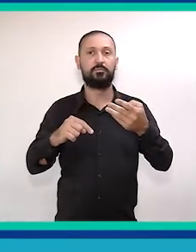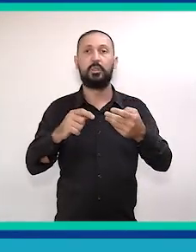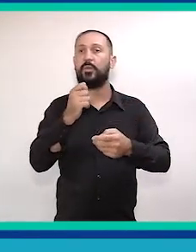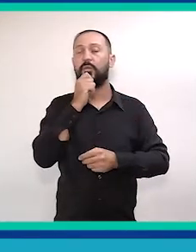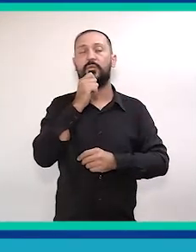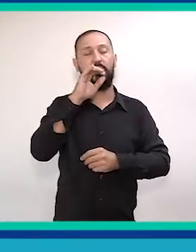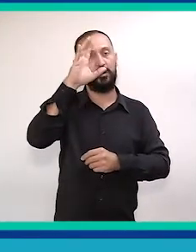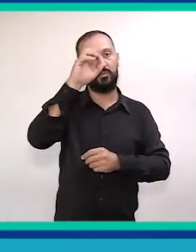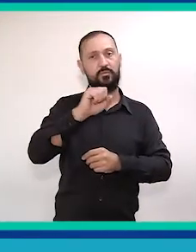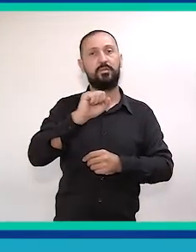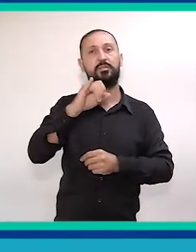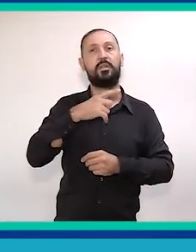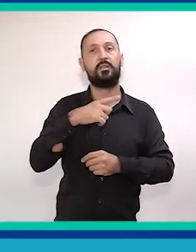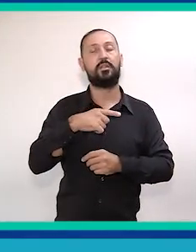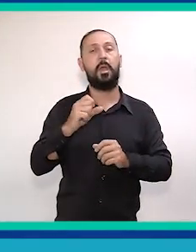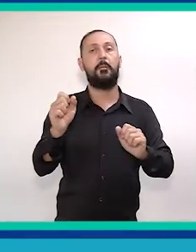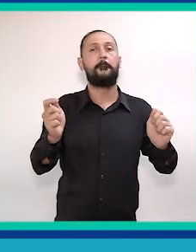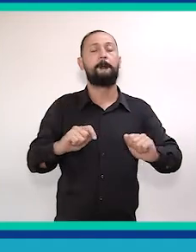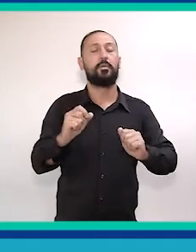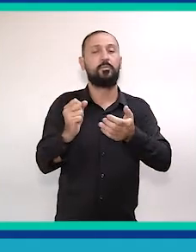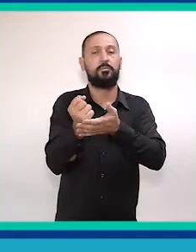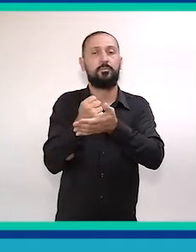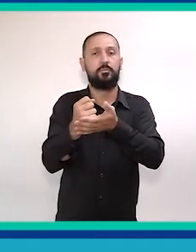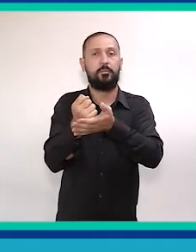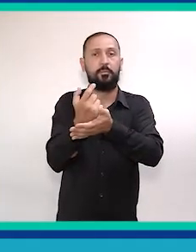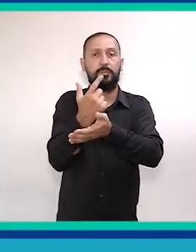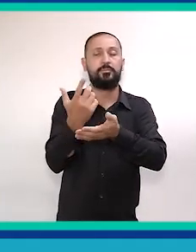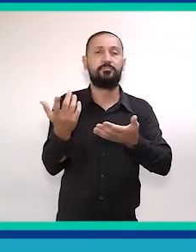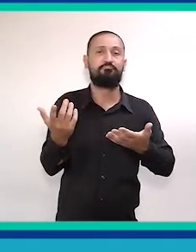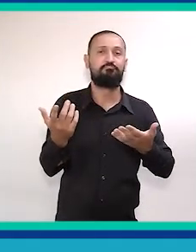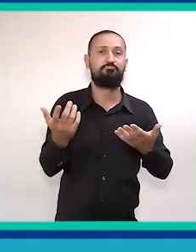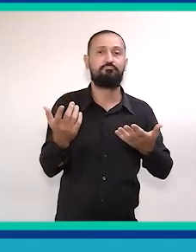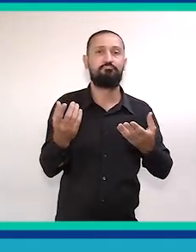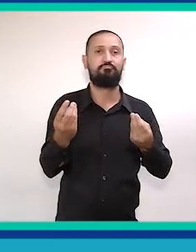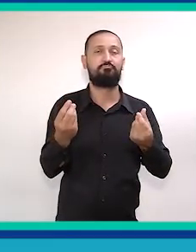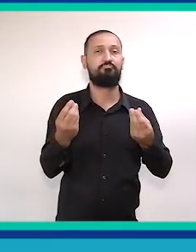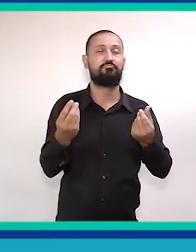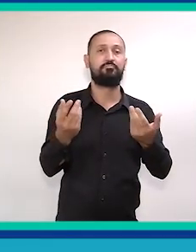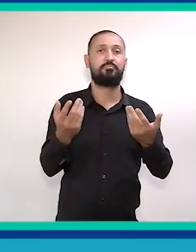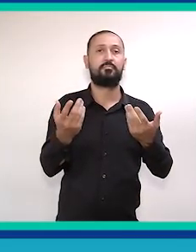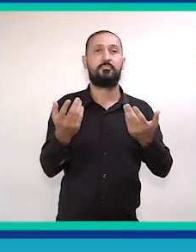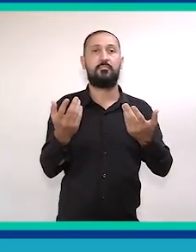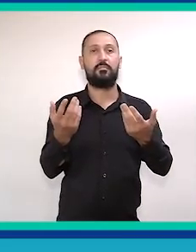micro-organismos. Não vai adiantar nada se ela tem uma boa atividade farmacológica